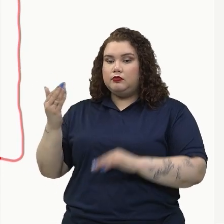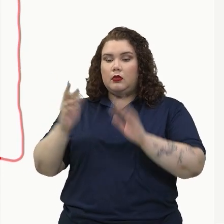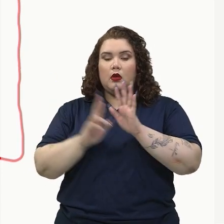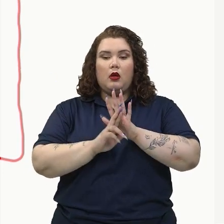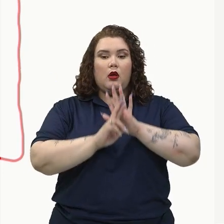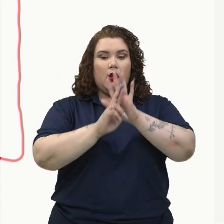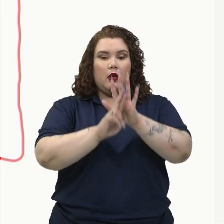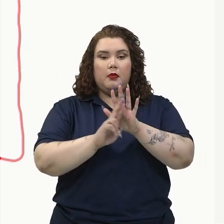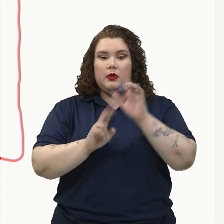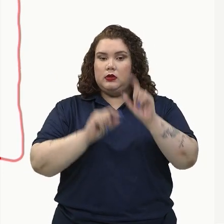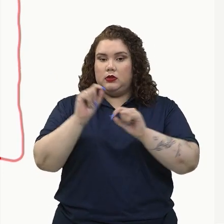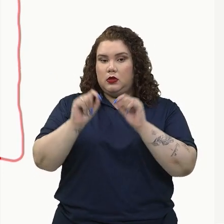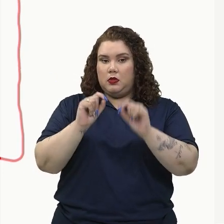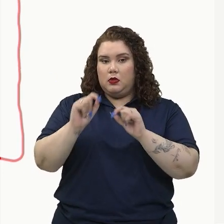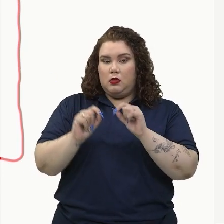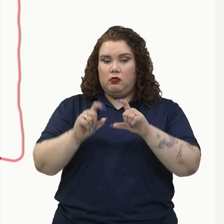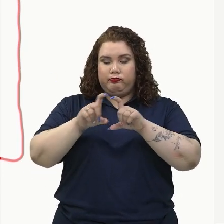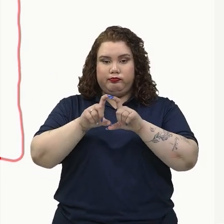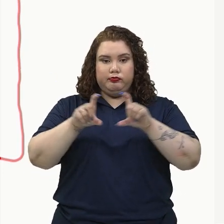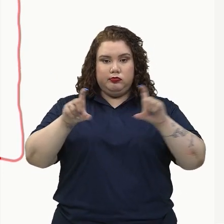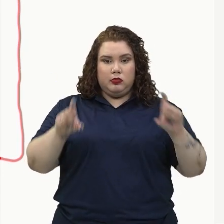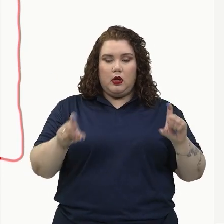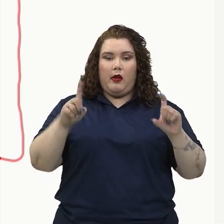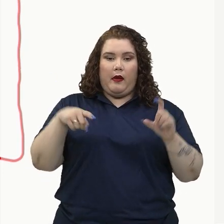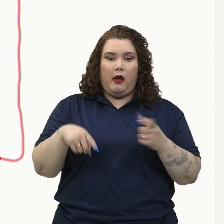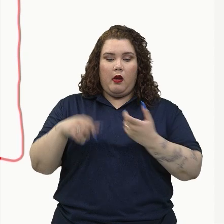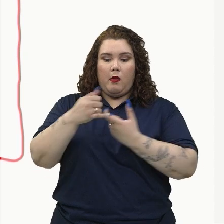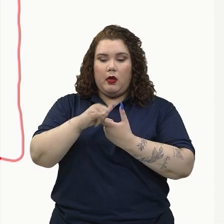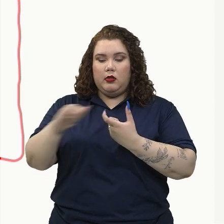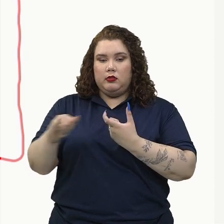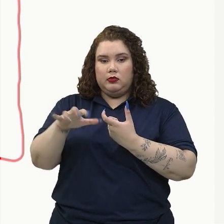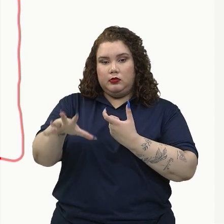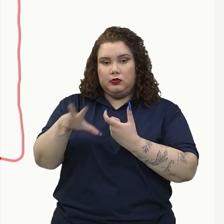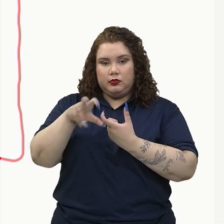circuito elétrico, um receptor. Você vê aqui a